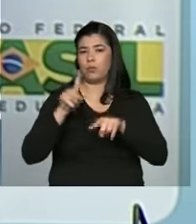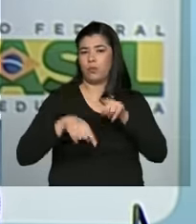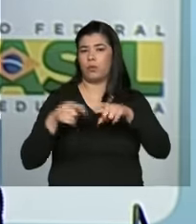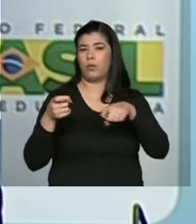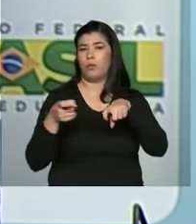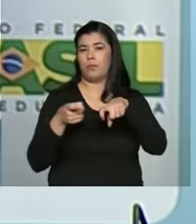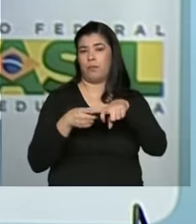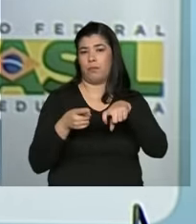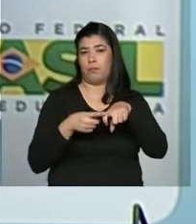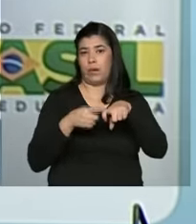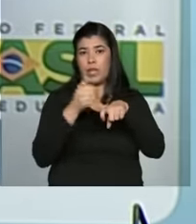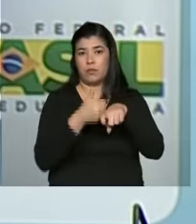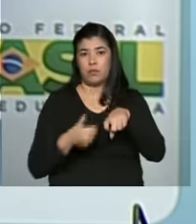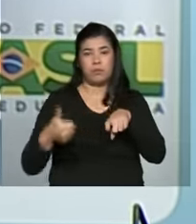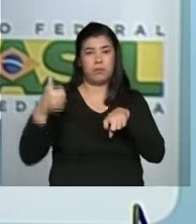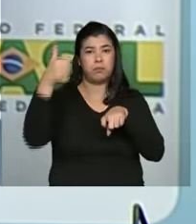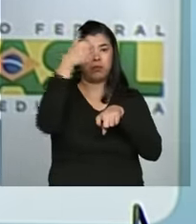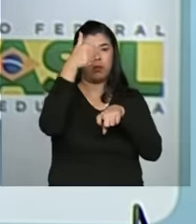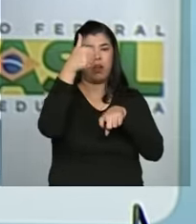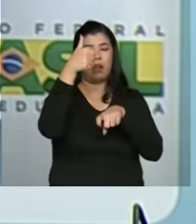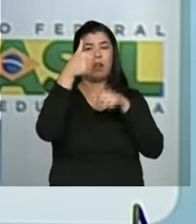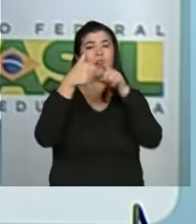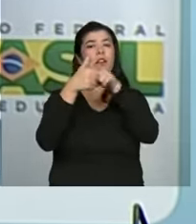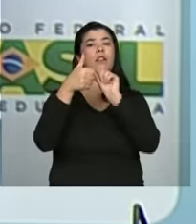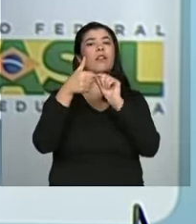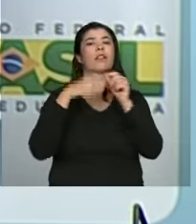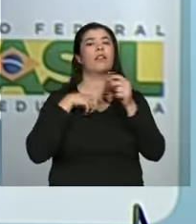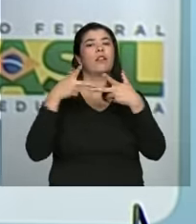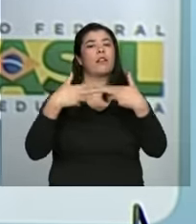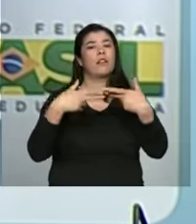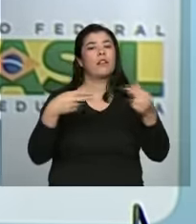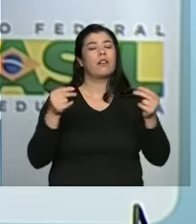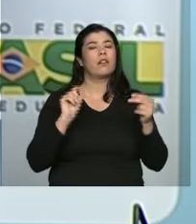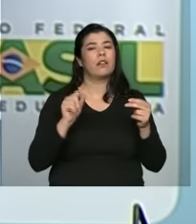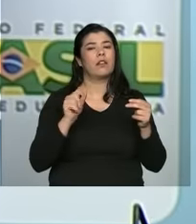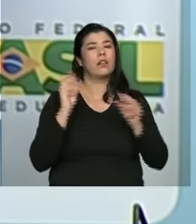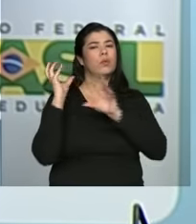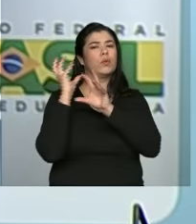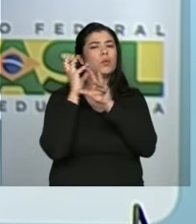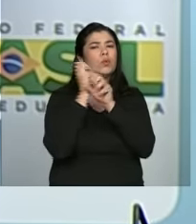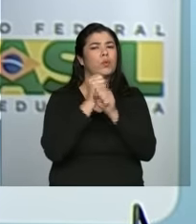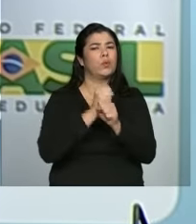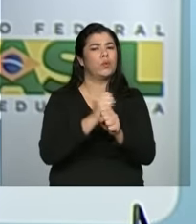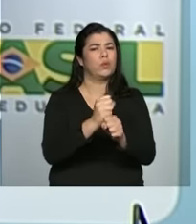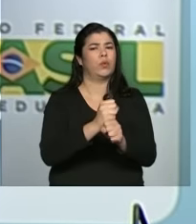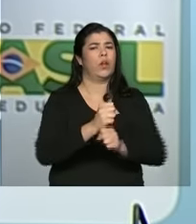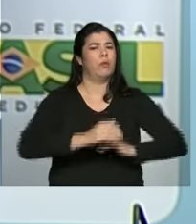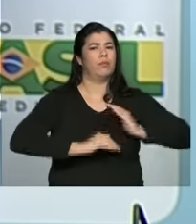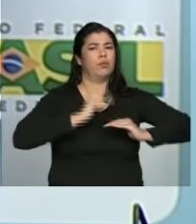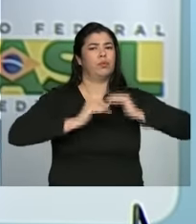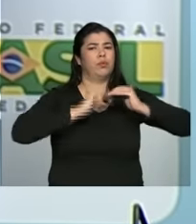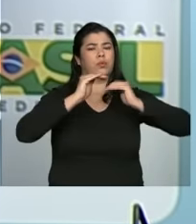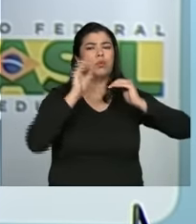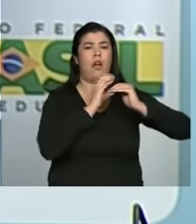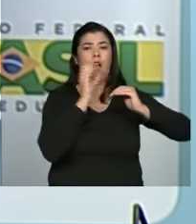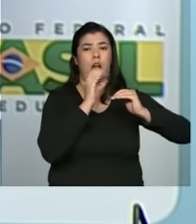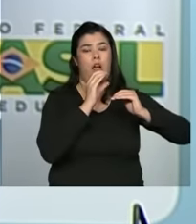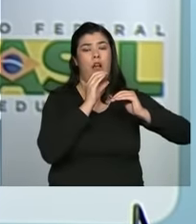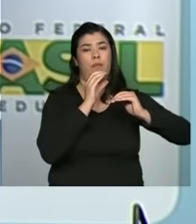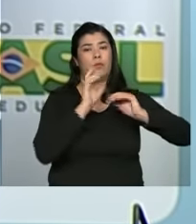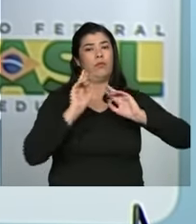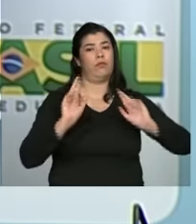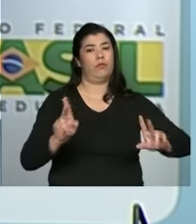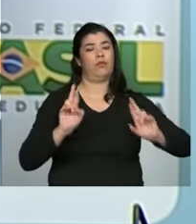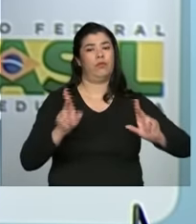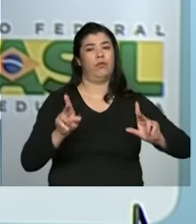descola por ter características de faturamento que tem vem no ritmo de crescimento completamente diferente